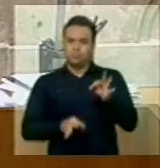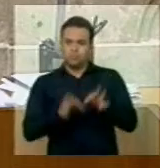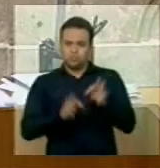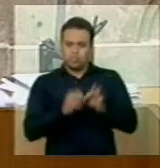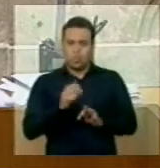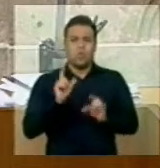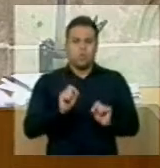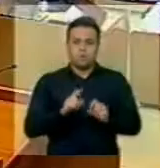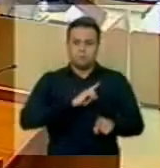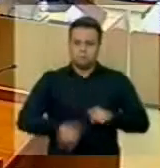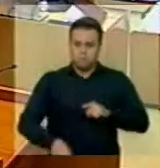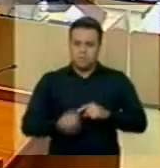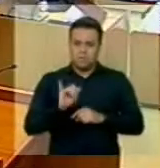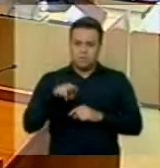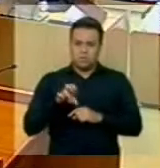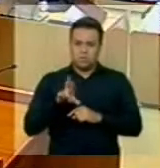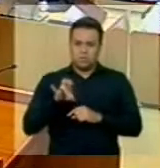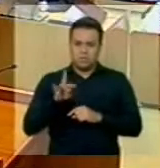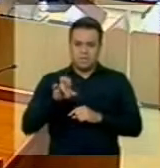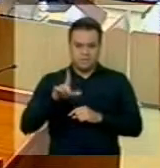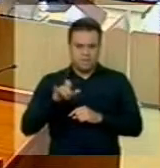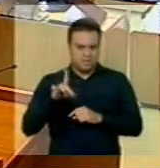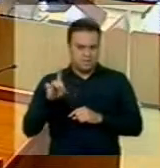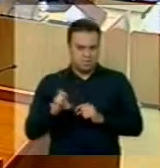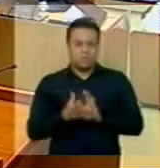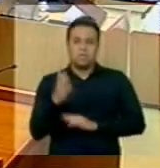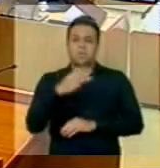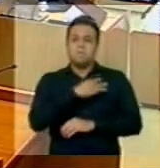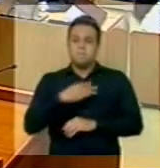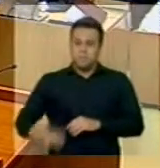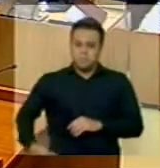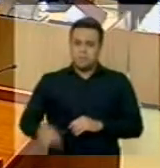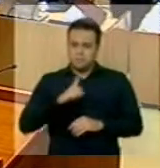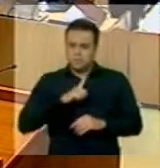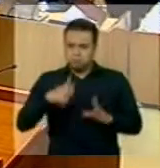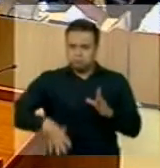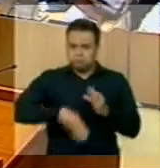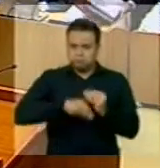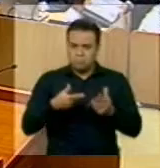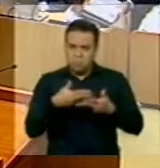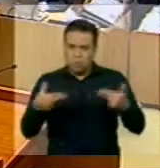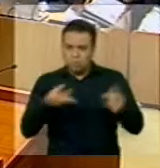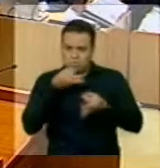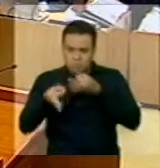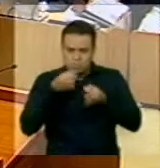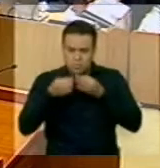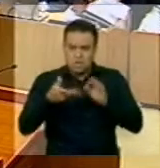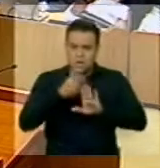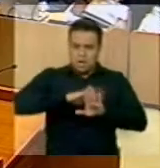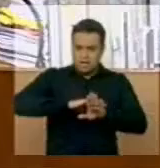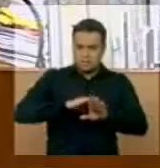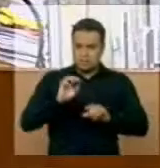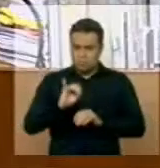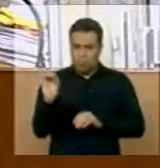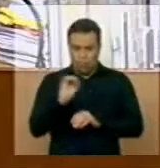direta de inconstitucionalidade. Indago dos senhores ministros se há alguma anotação, retificação, observação a fazer sobre a ata, não